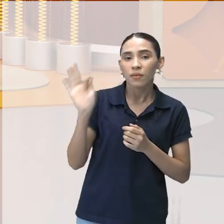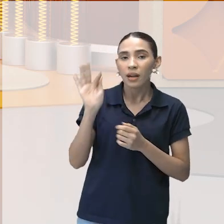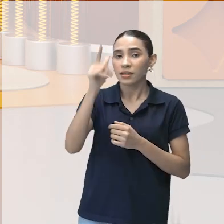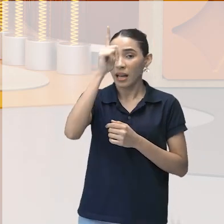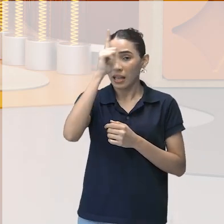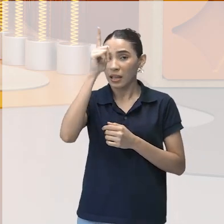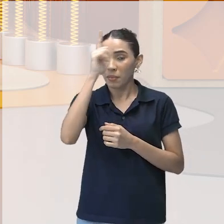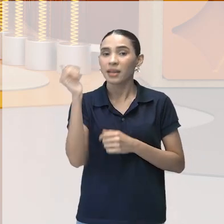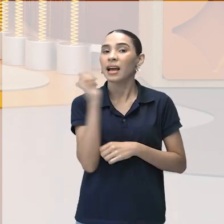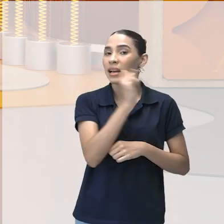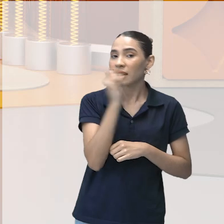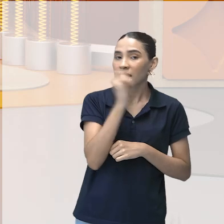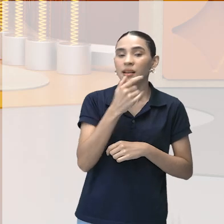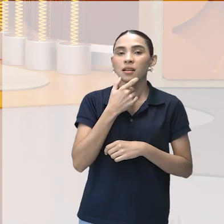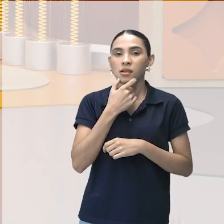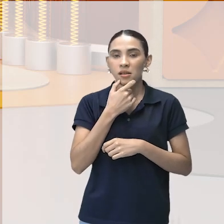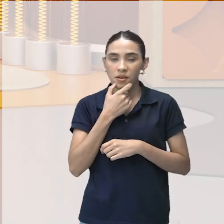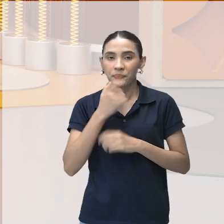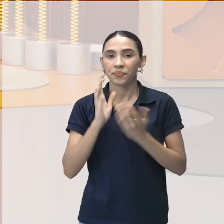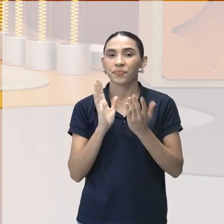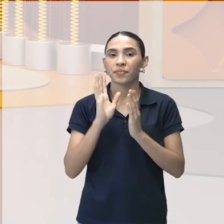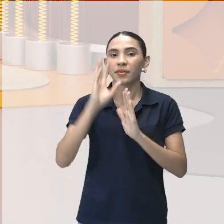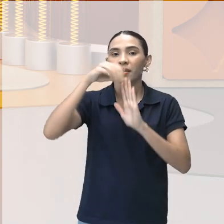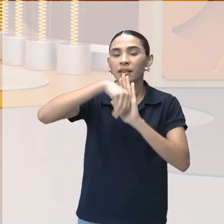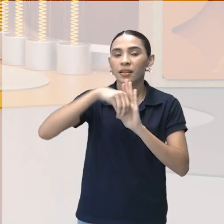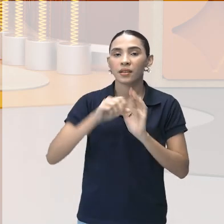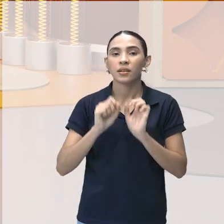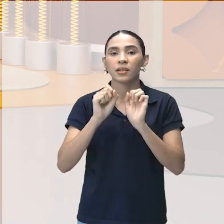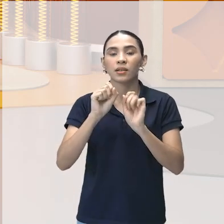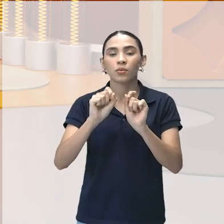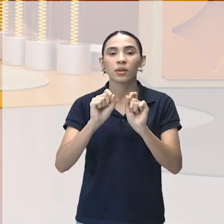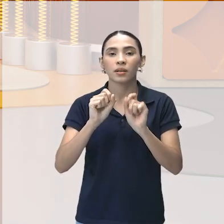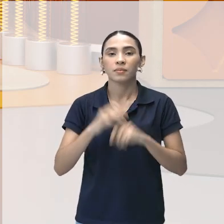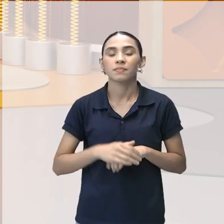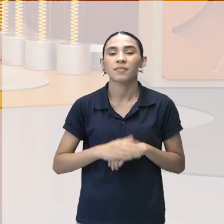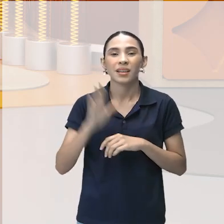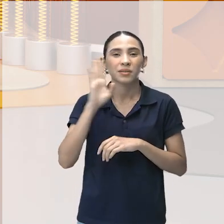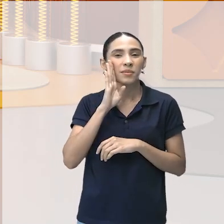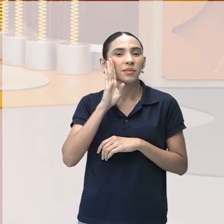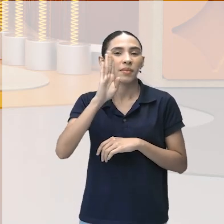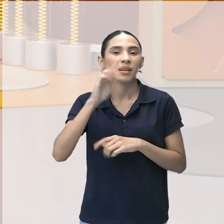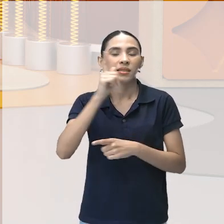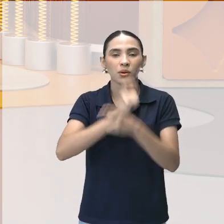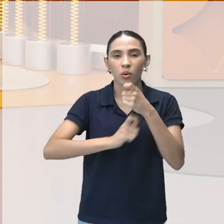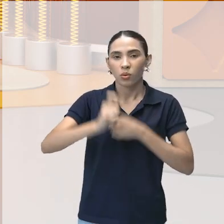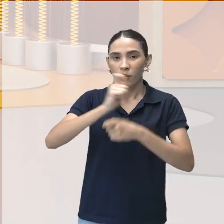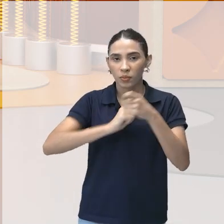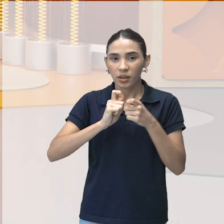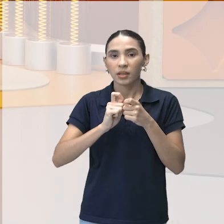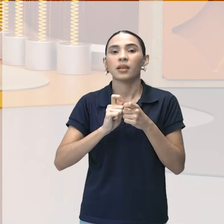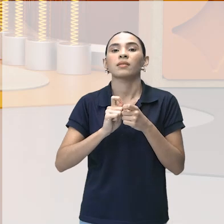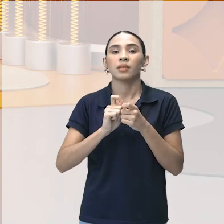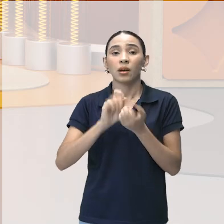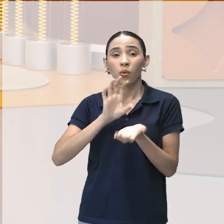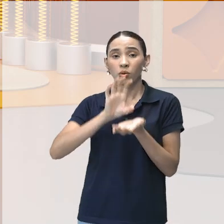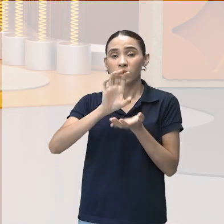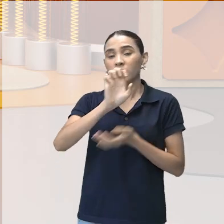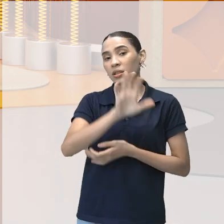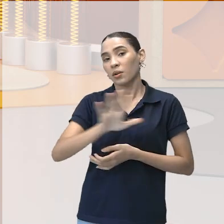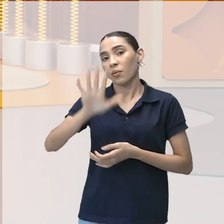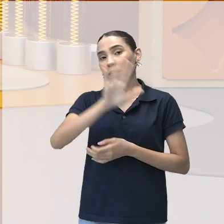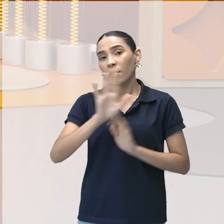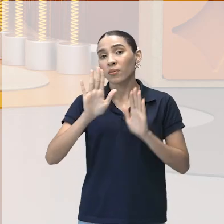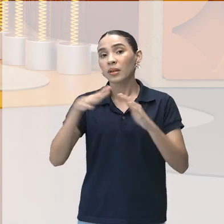e Itália, eles formam ali as principais economias do continente europeu. E